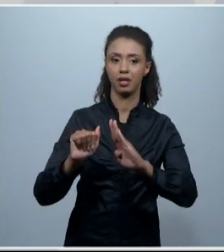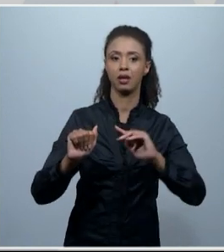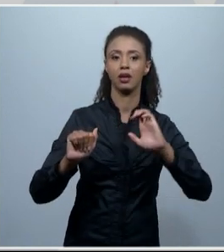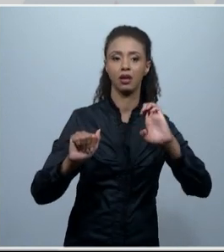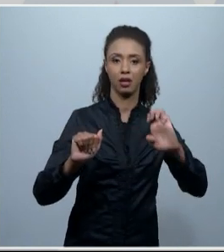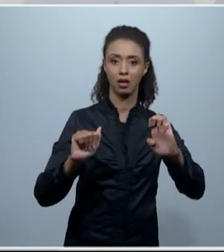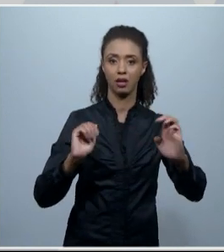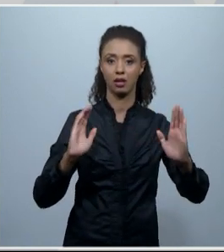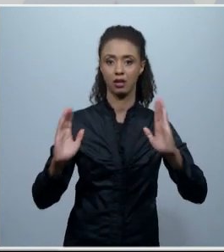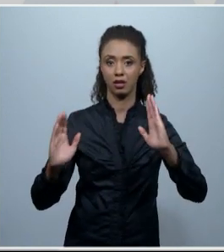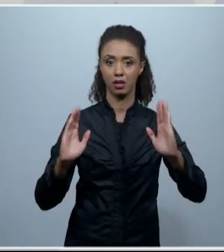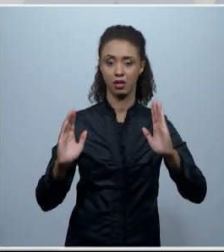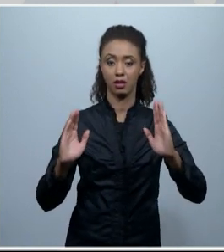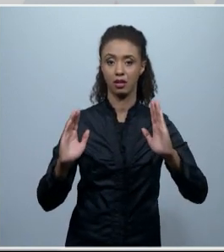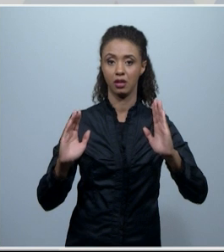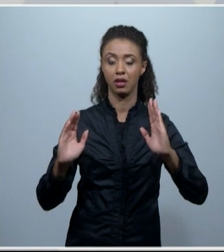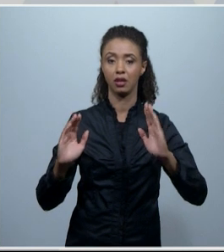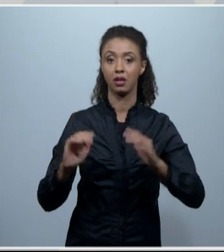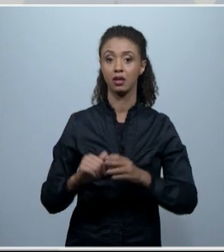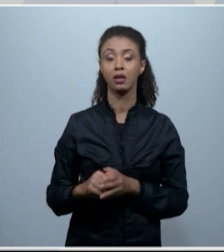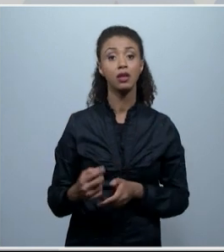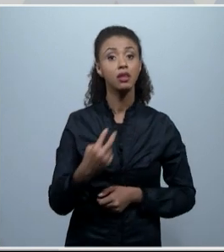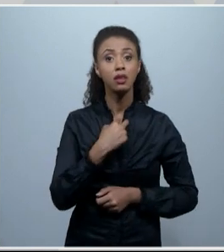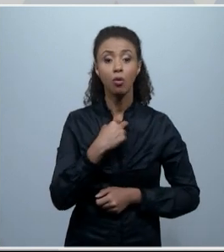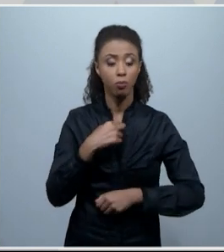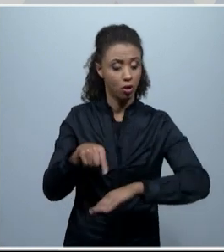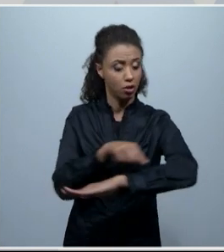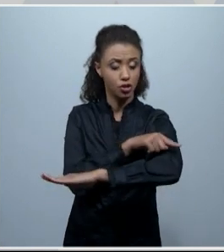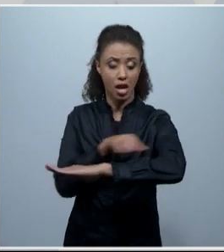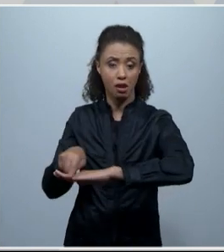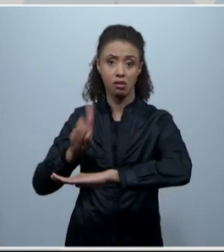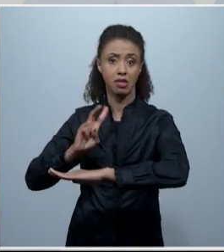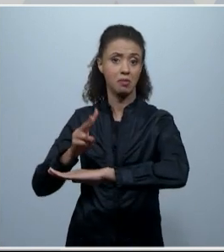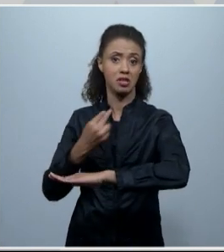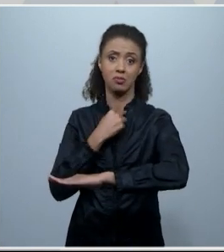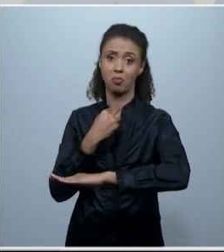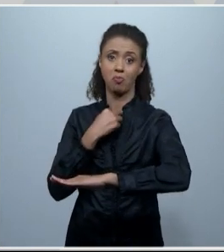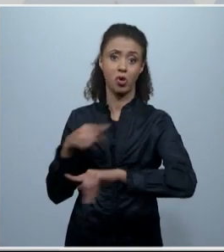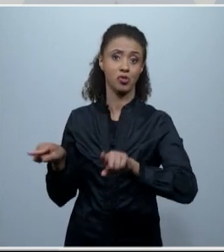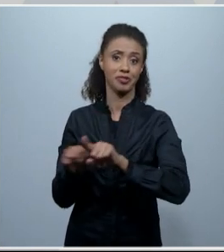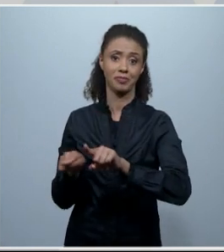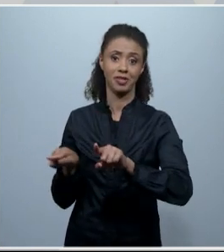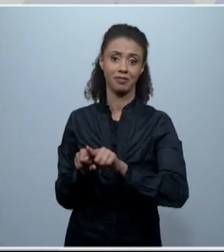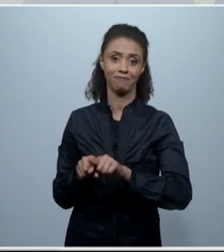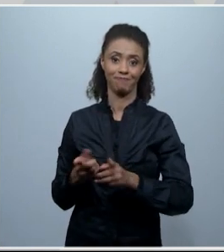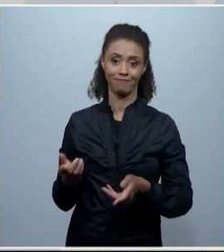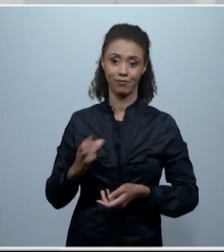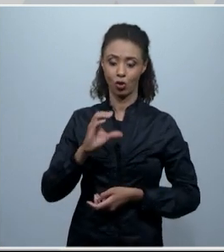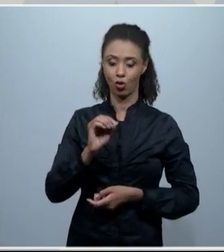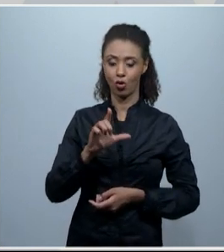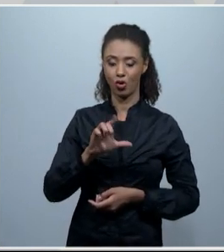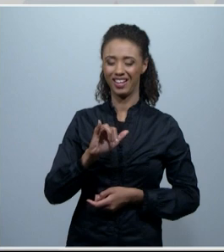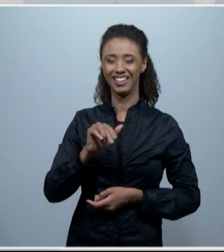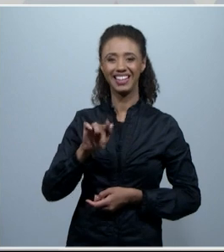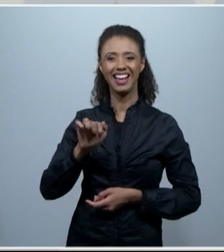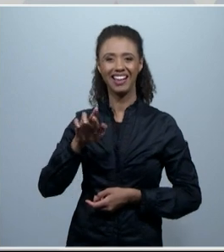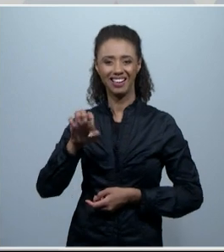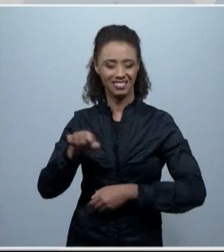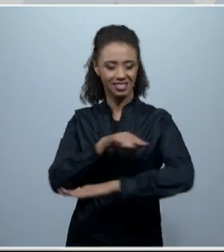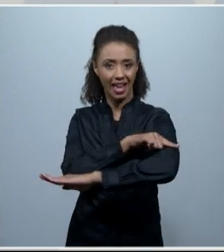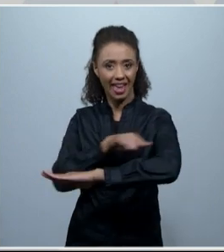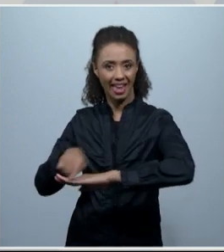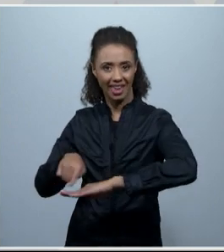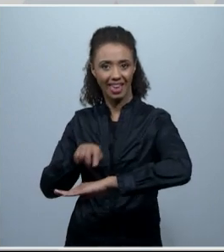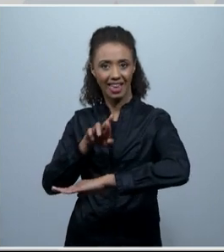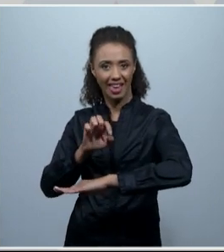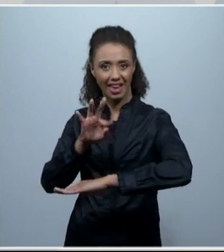c eles também não podem estar numa mesma reta a b e não podem ser condenados porque se eles tivessem uma mesma